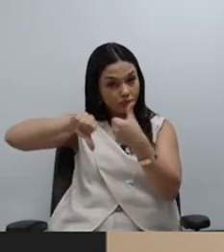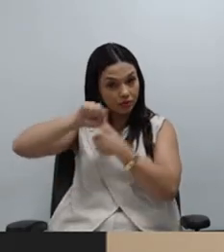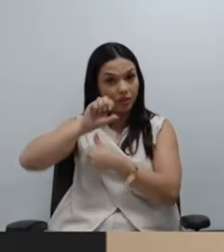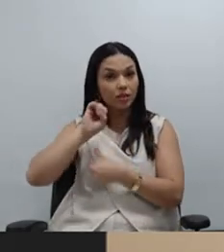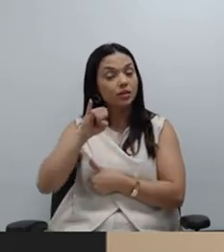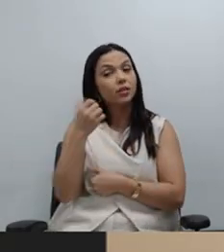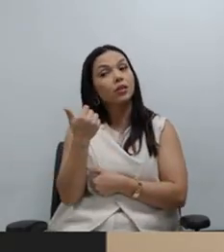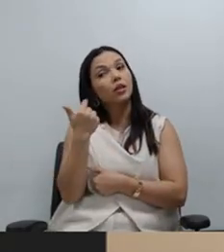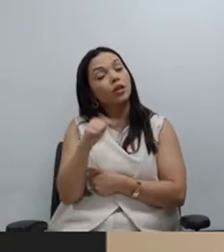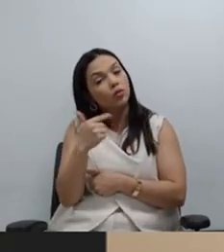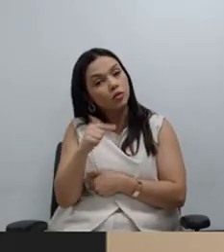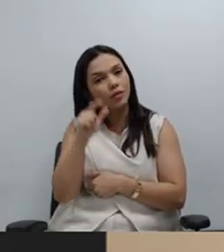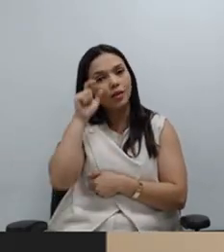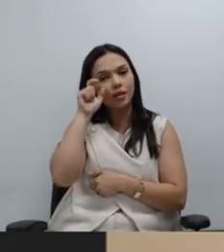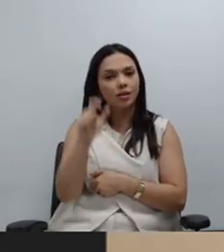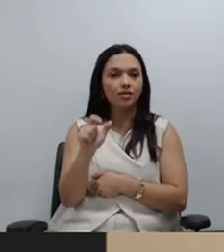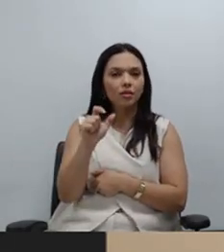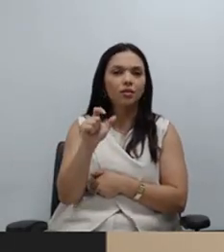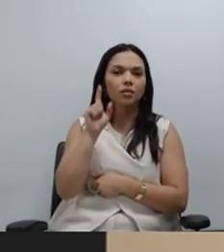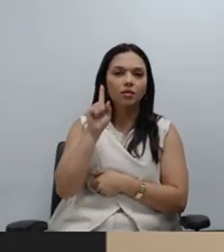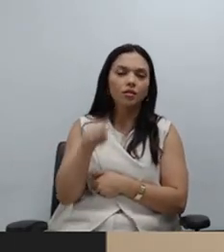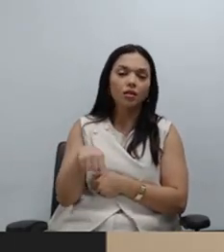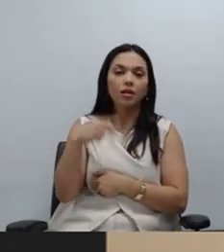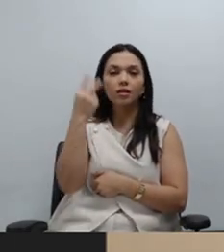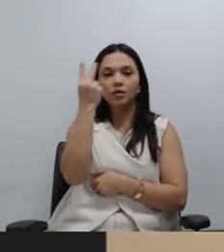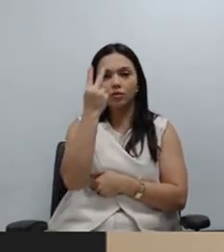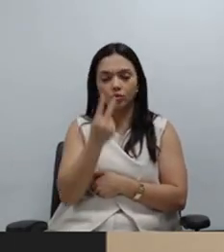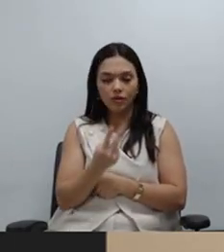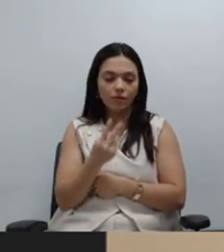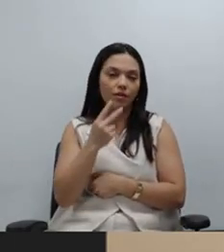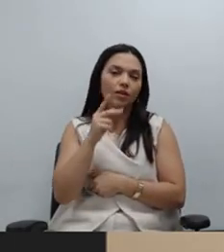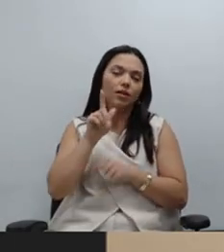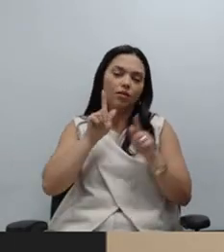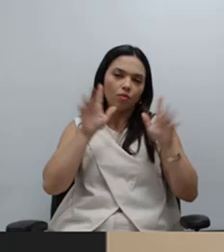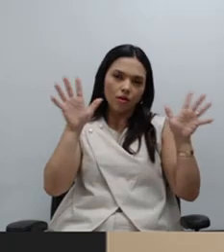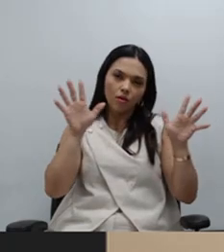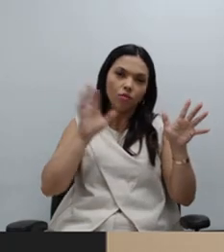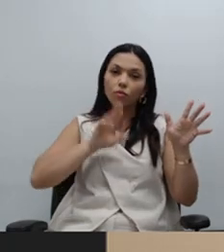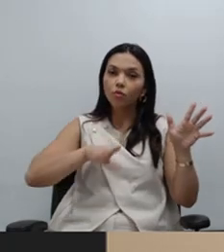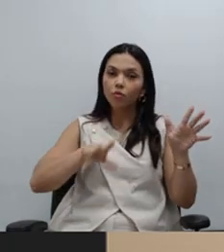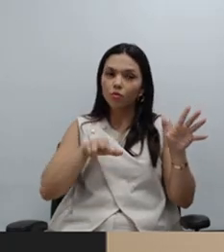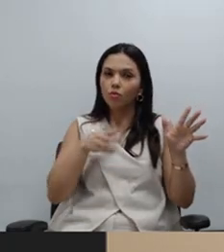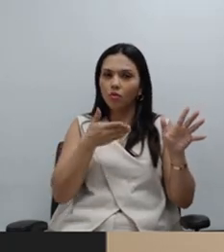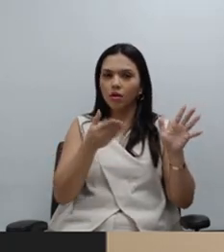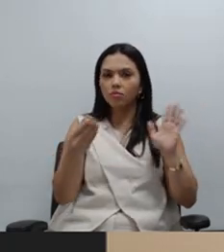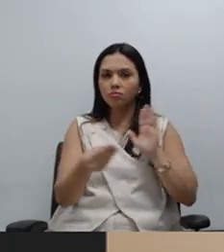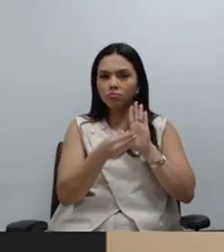houvesse interessados no SIC Guarulhos quintas-feiras, como primeira opção, o que não é o caso.